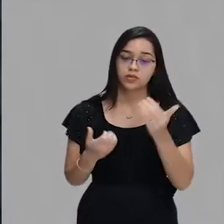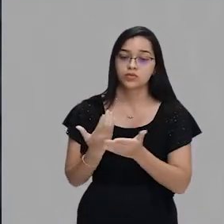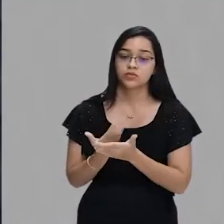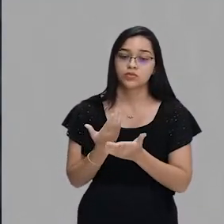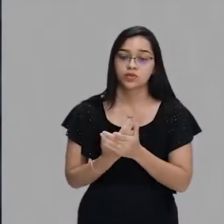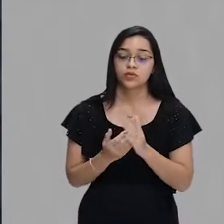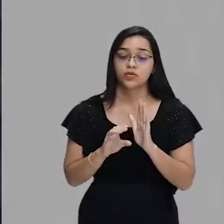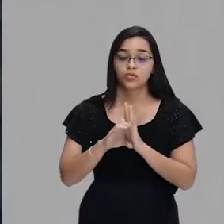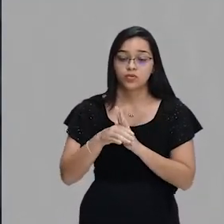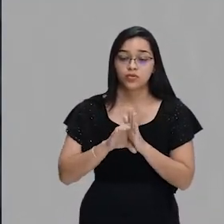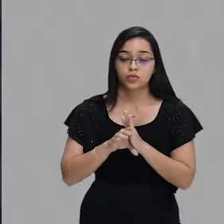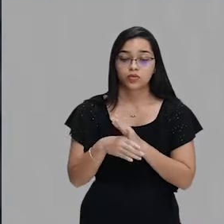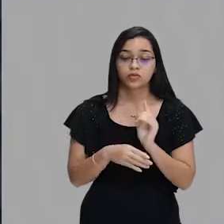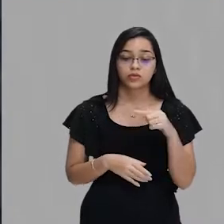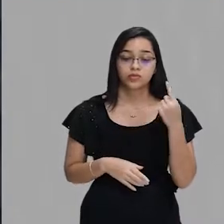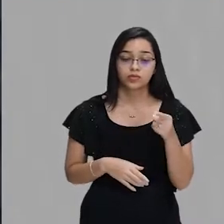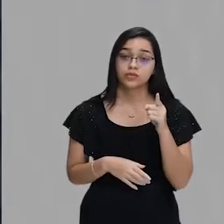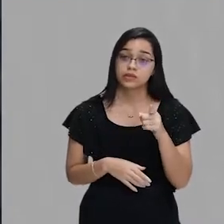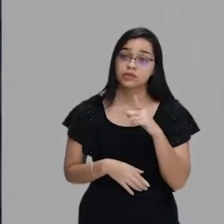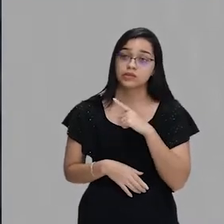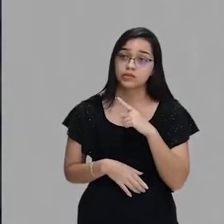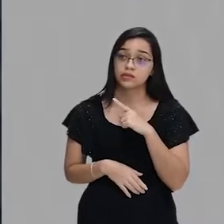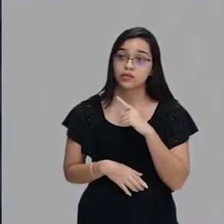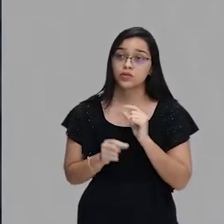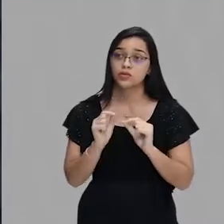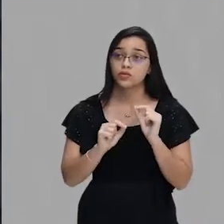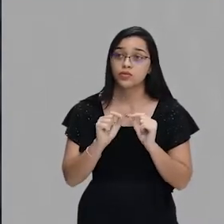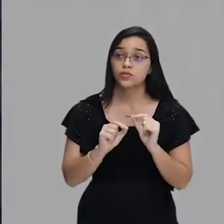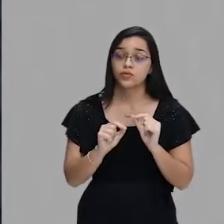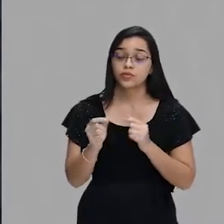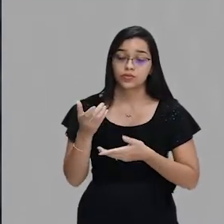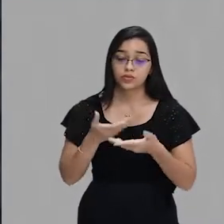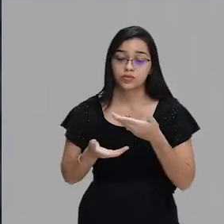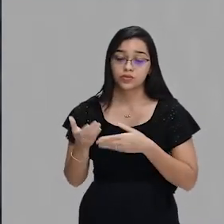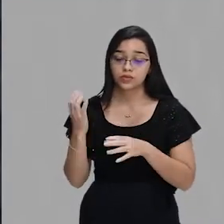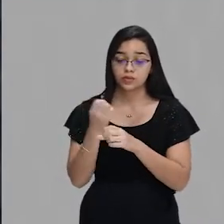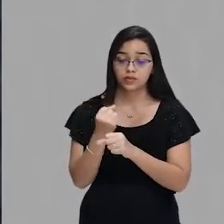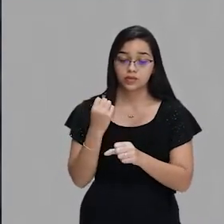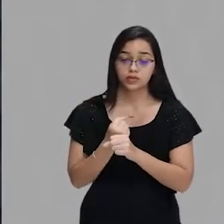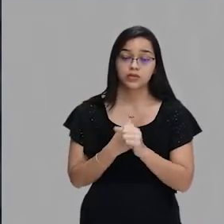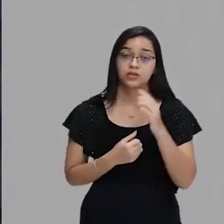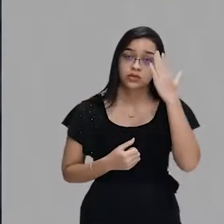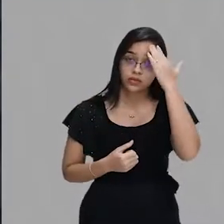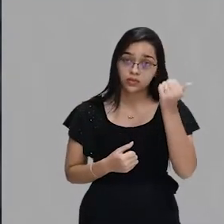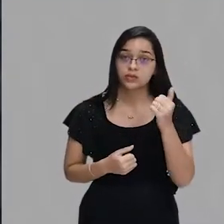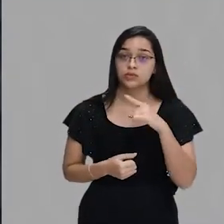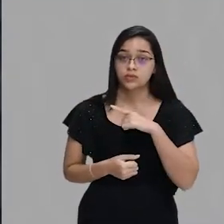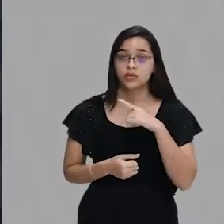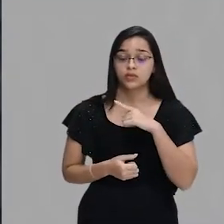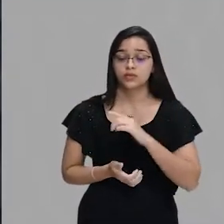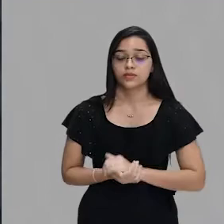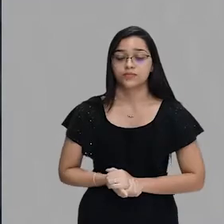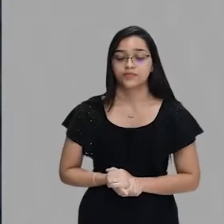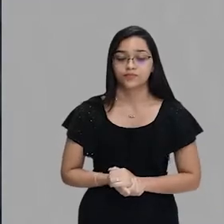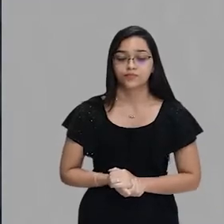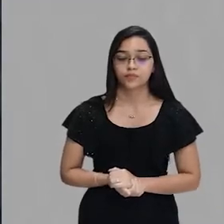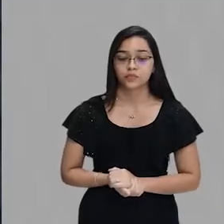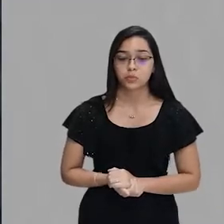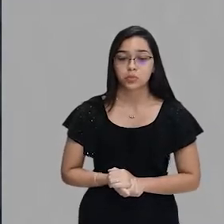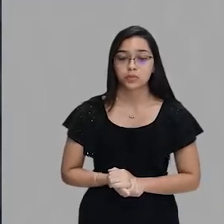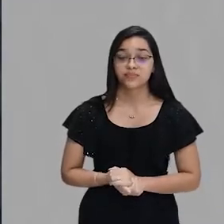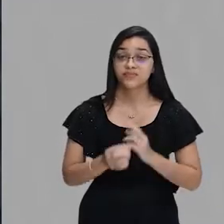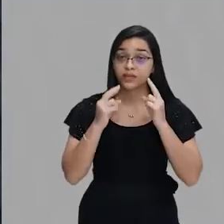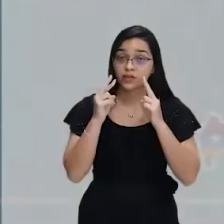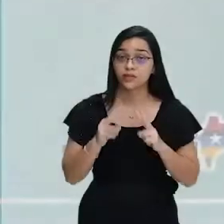o conceito para que depois você ter, até nas questões que envolvem cálculo, é importante que a gente saiba os conceitos matemáticos, tá? Então